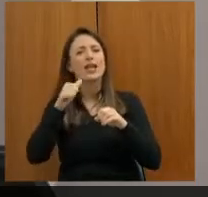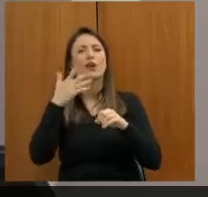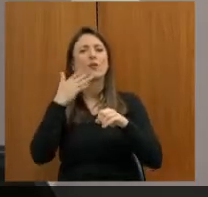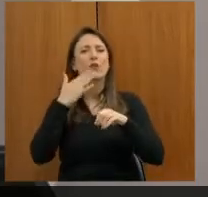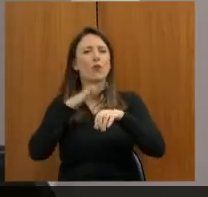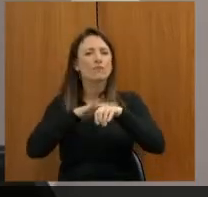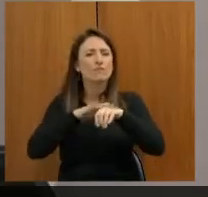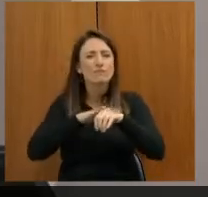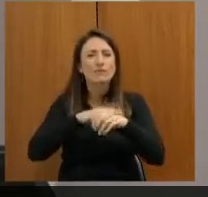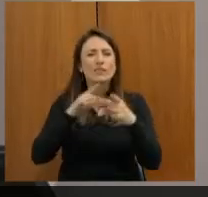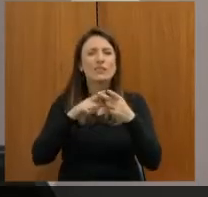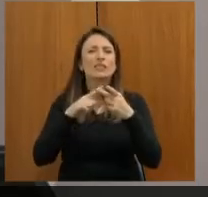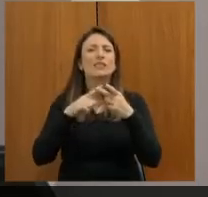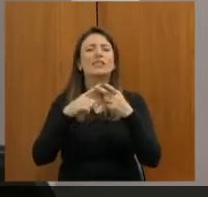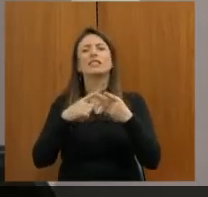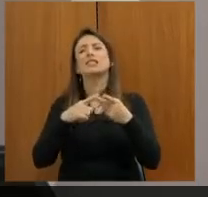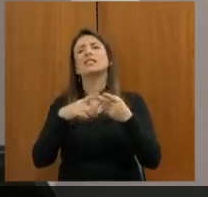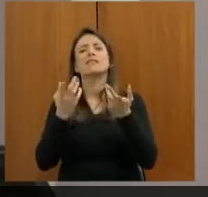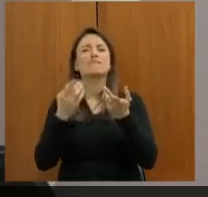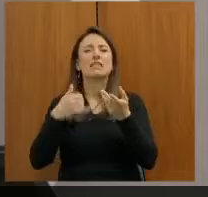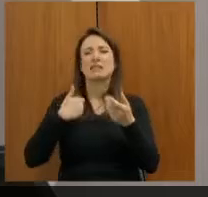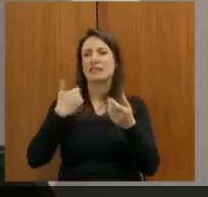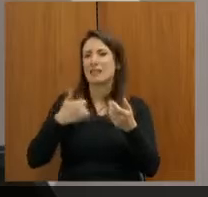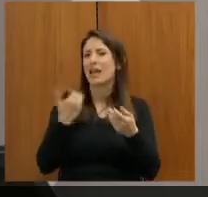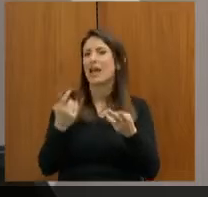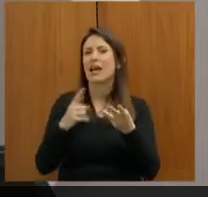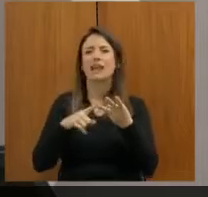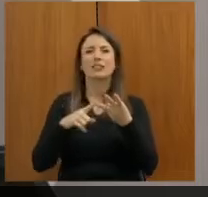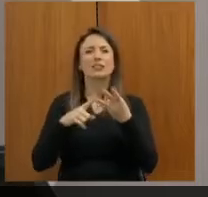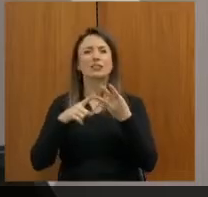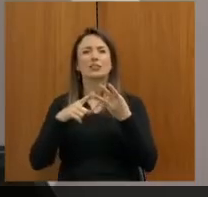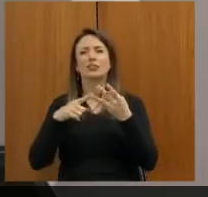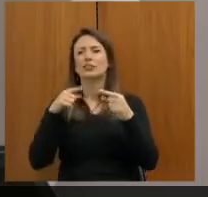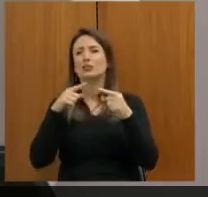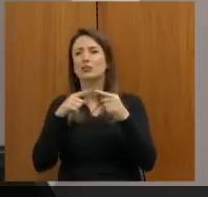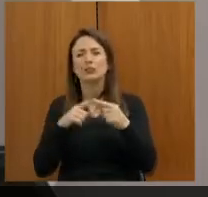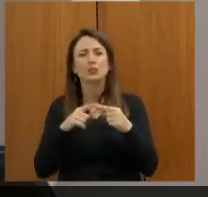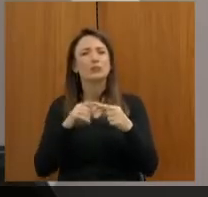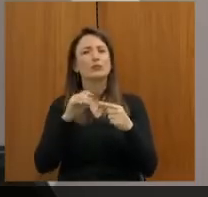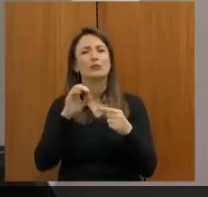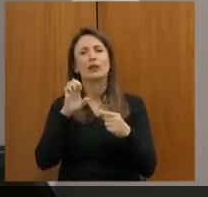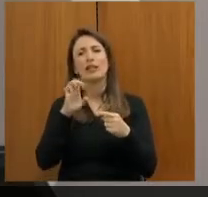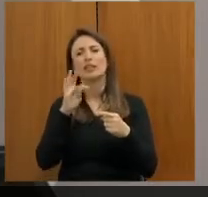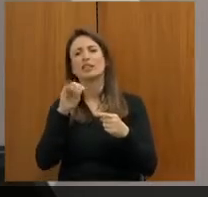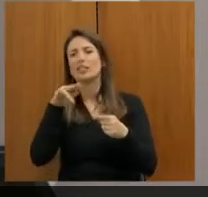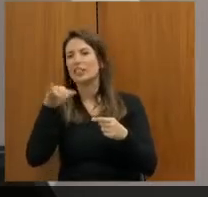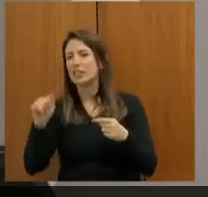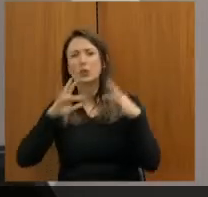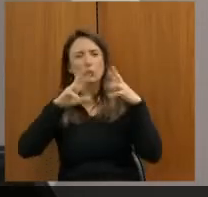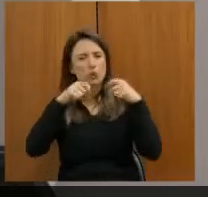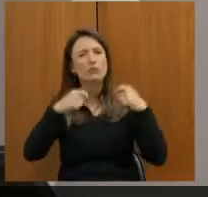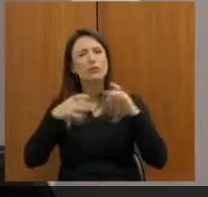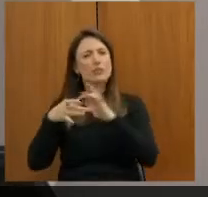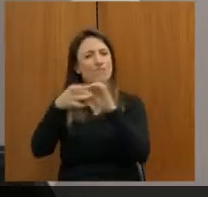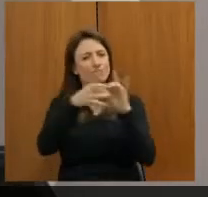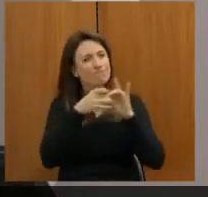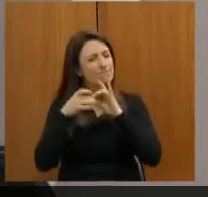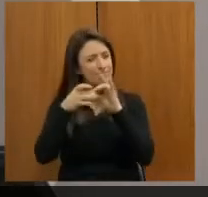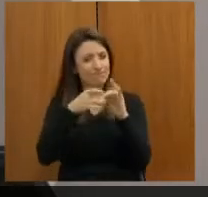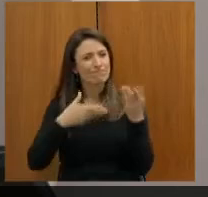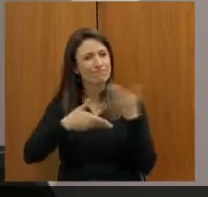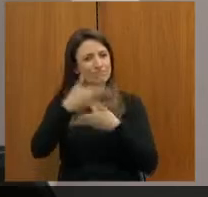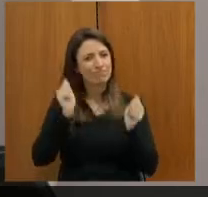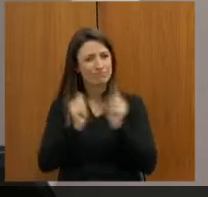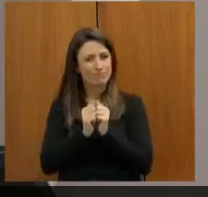origens na pessoa então da senhora deputada Ana Paula eu cumprimento